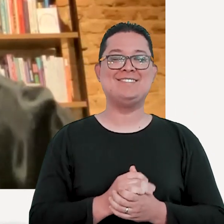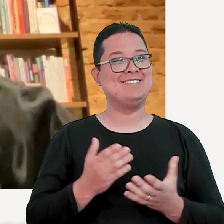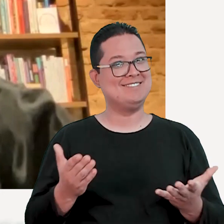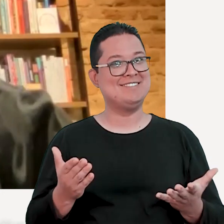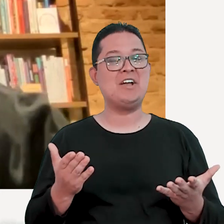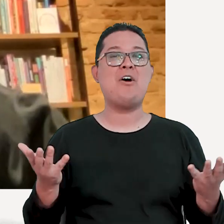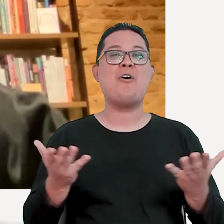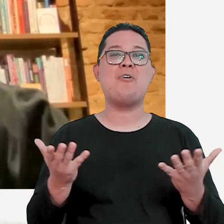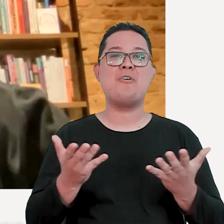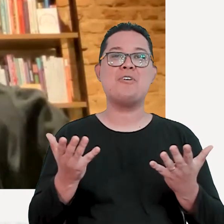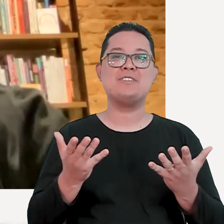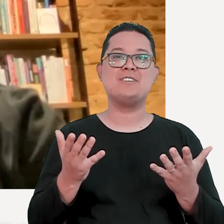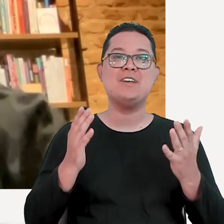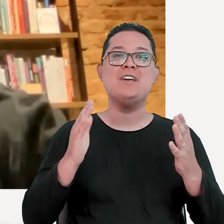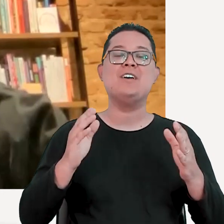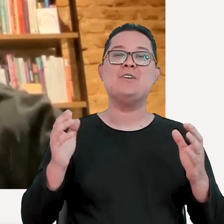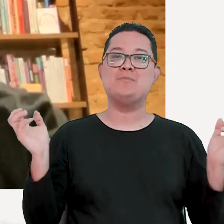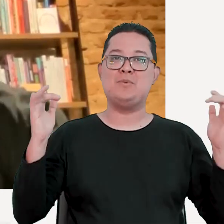deu pra gente, tá?